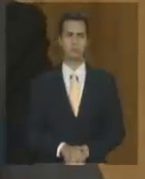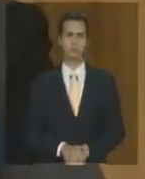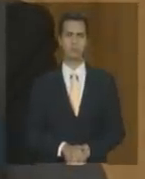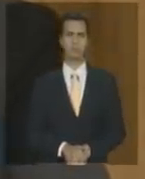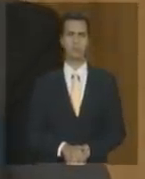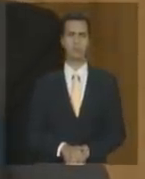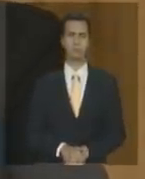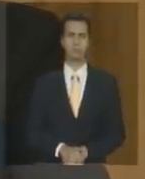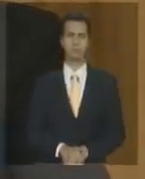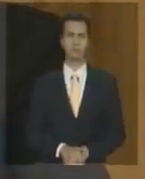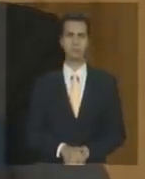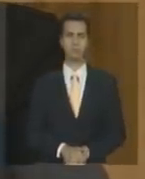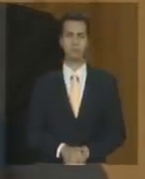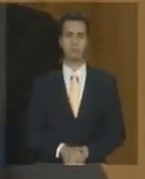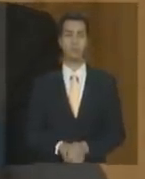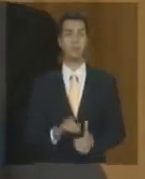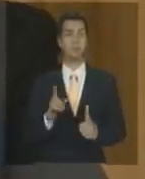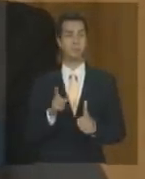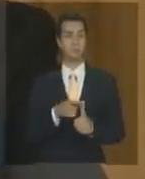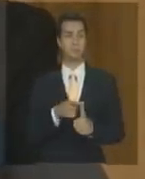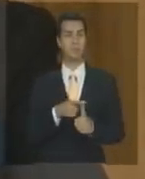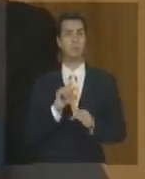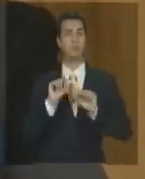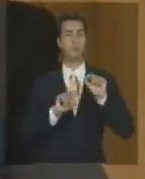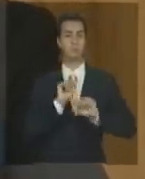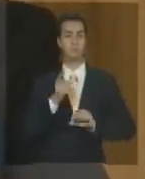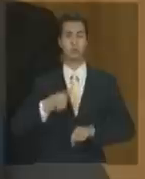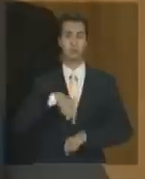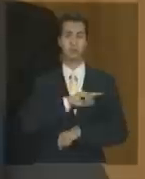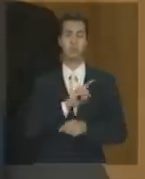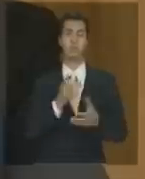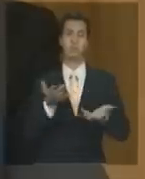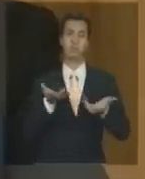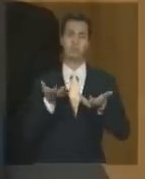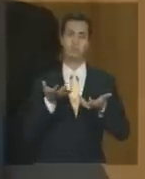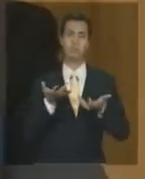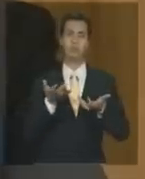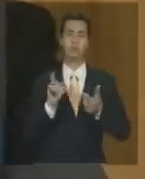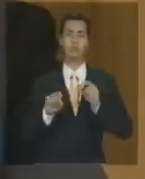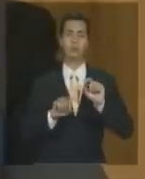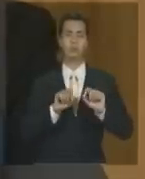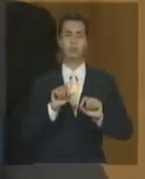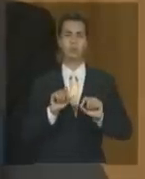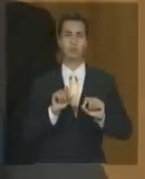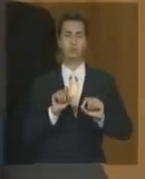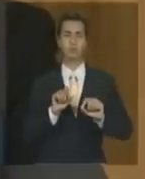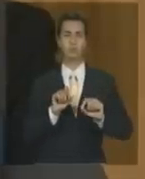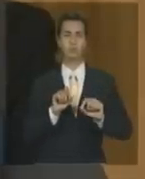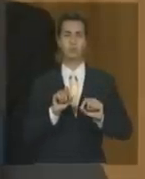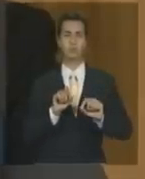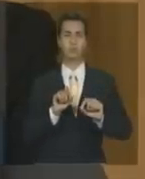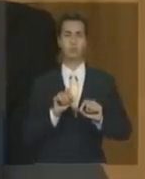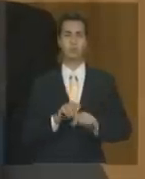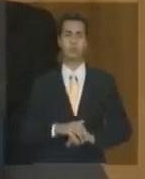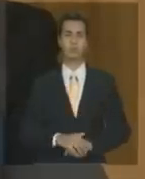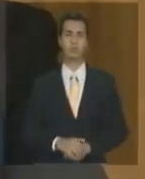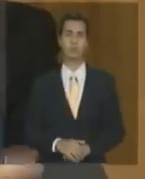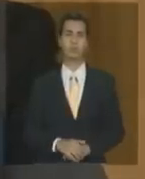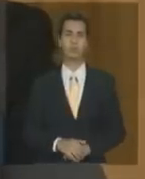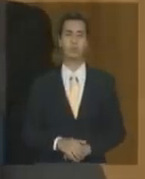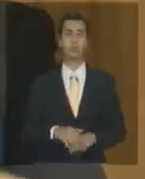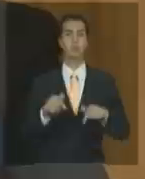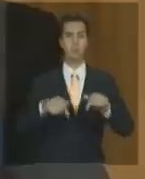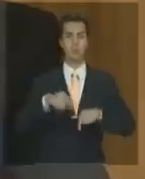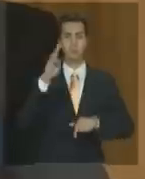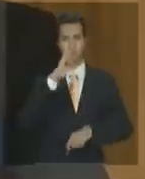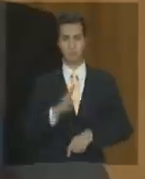Em primeiro lugar, nós esperamos que nós tenhamos uma contingência muito forte da imprensa brasileira